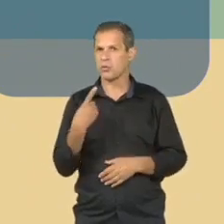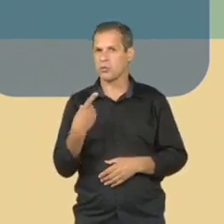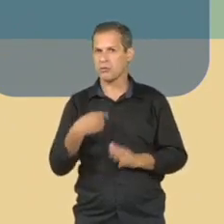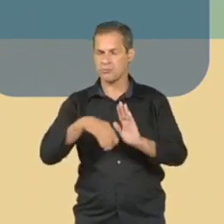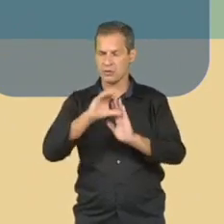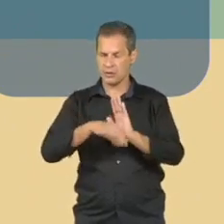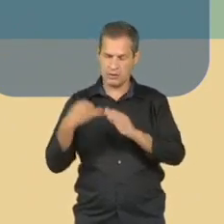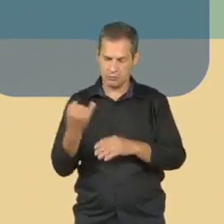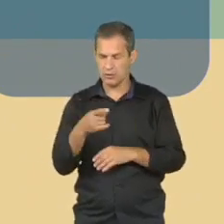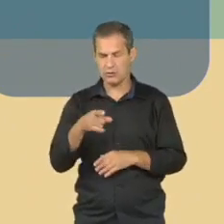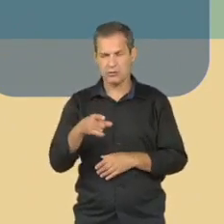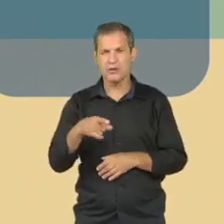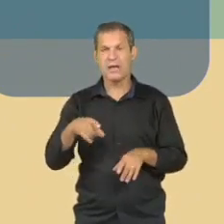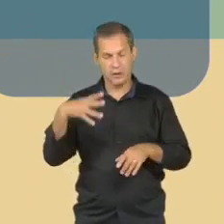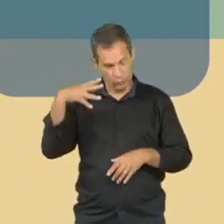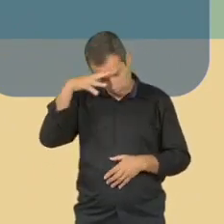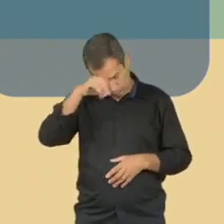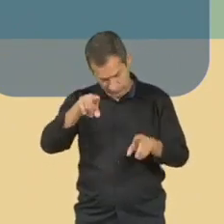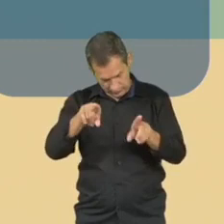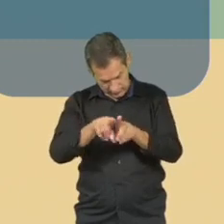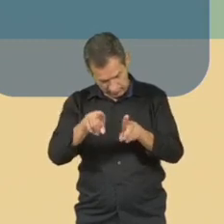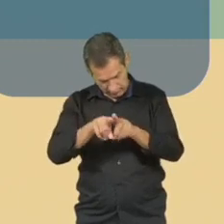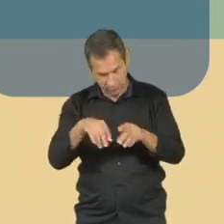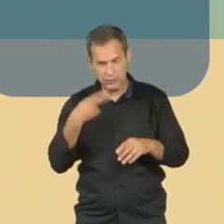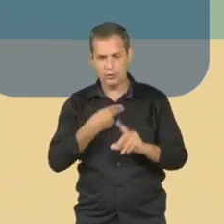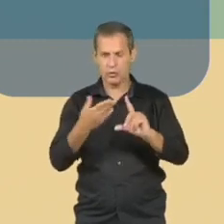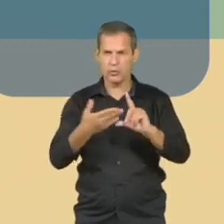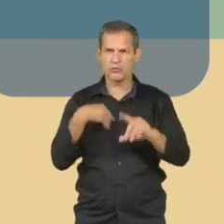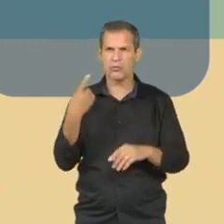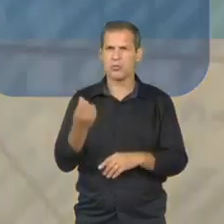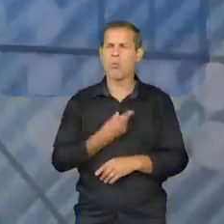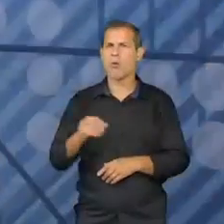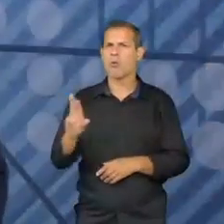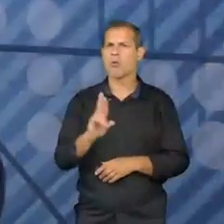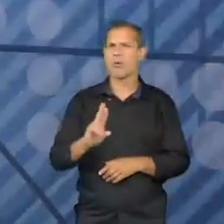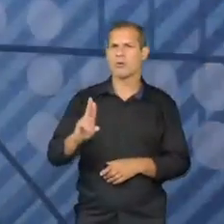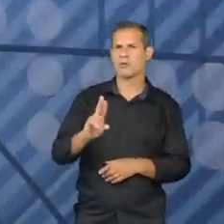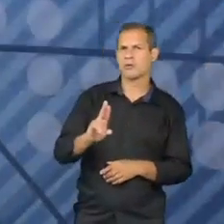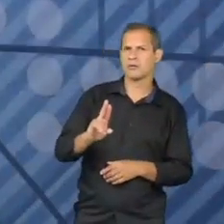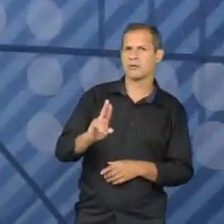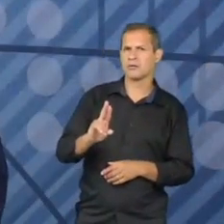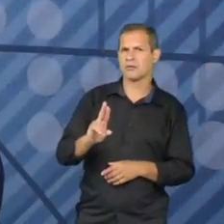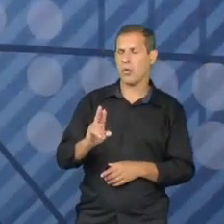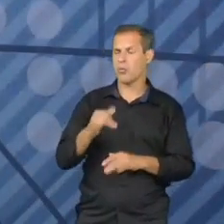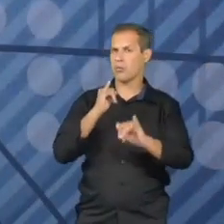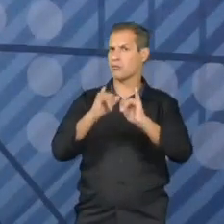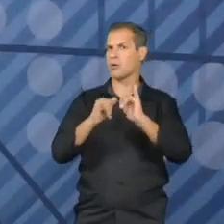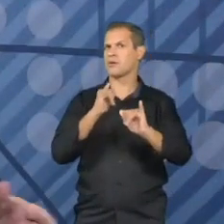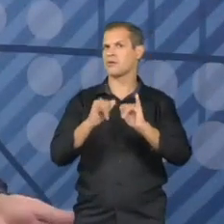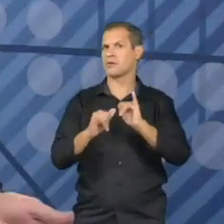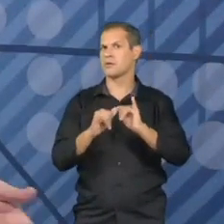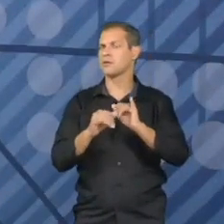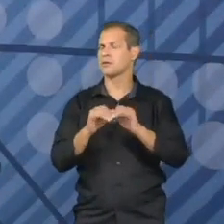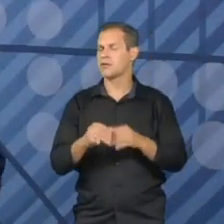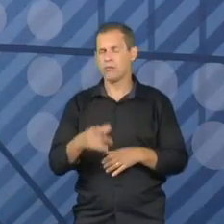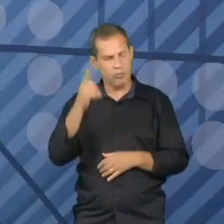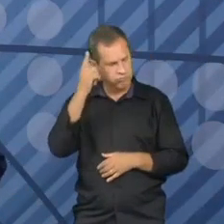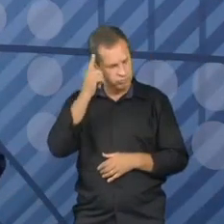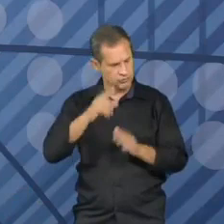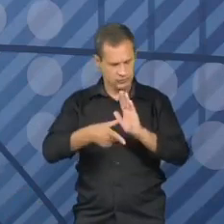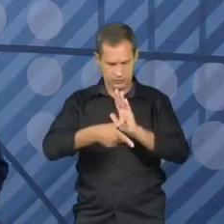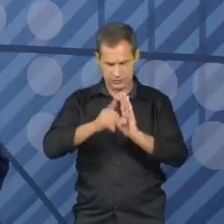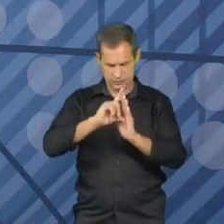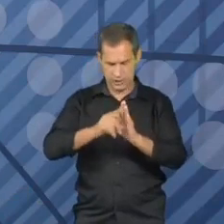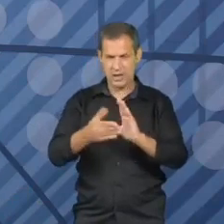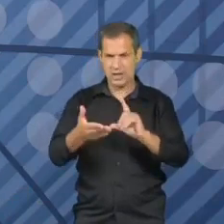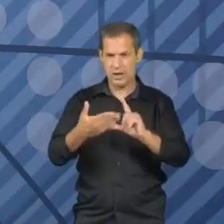é interessante que vocês saibam também que durante a nossa aula nós vamos utilizar algumas informações que já foram coletadas em